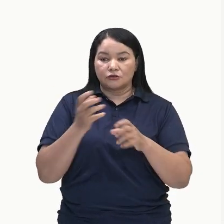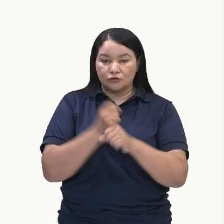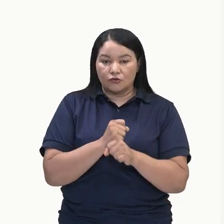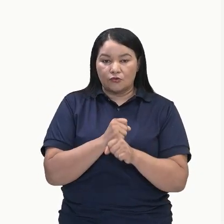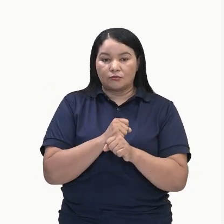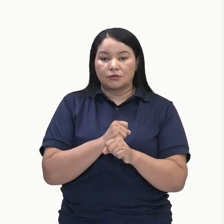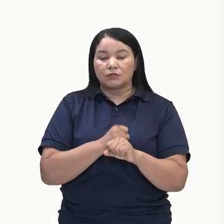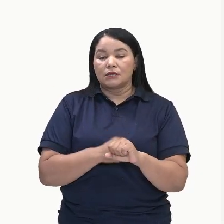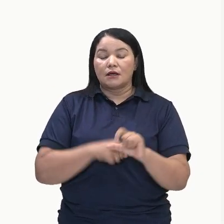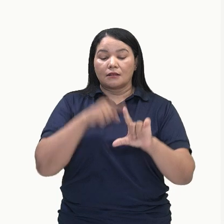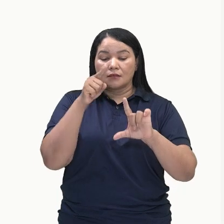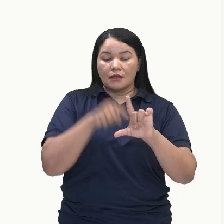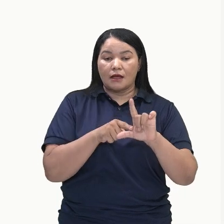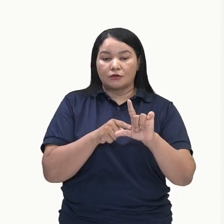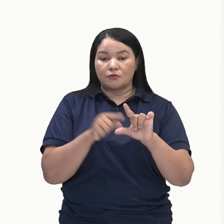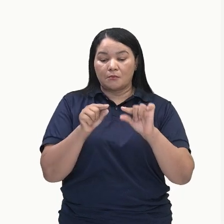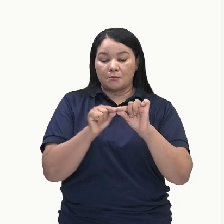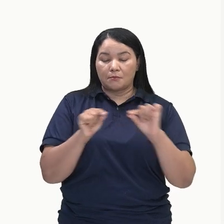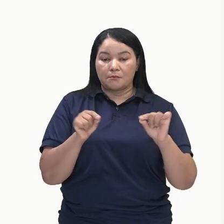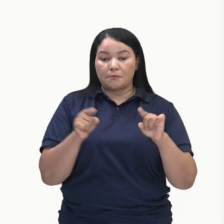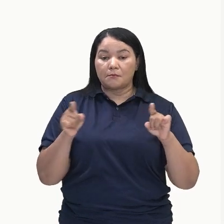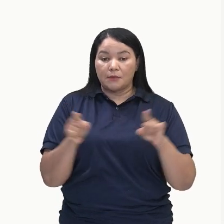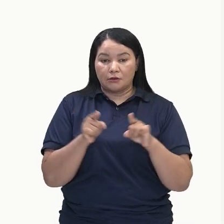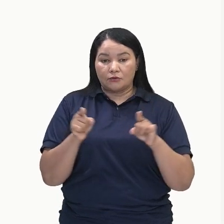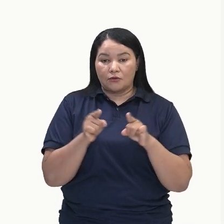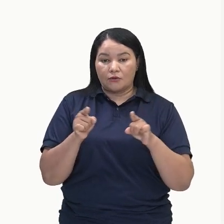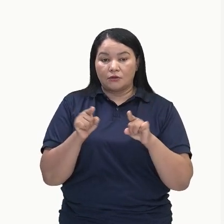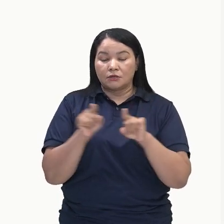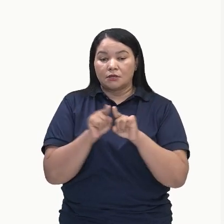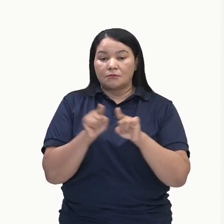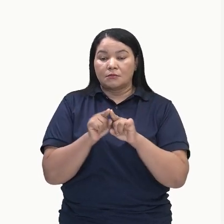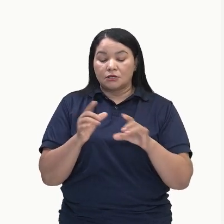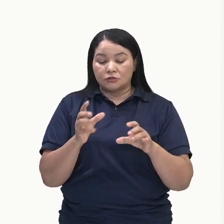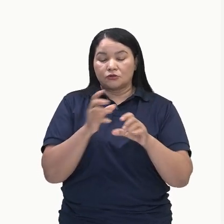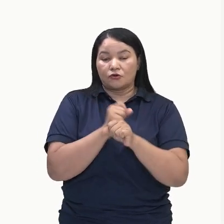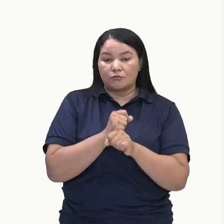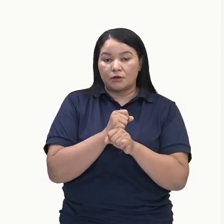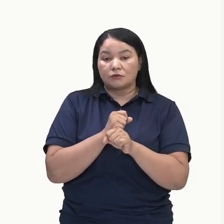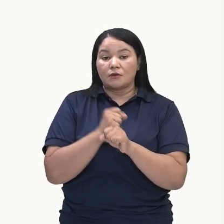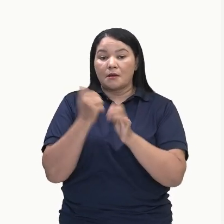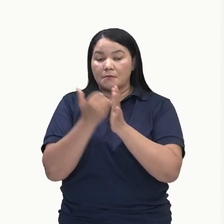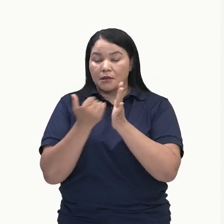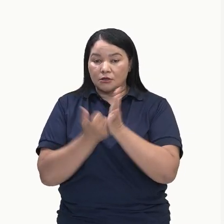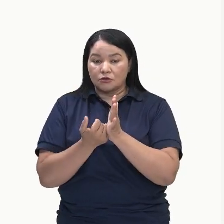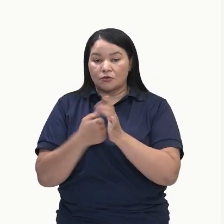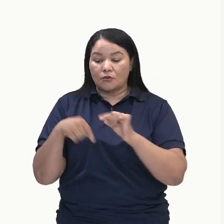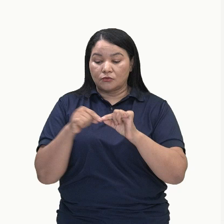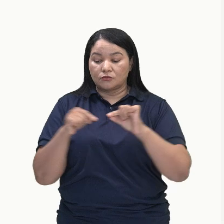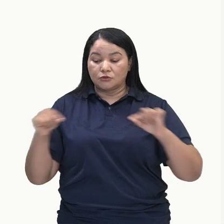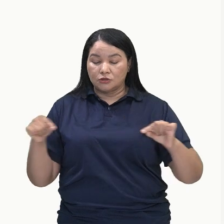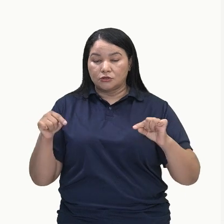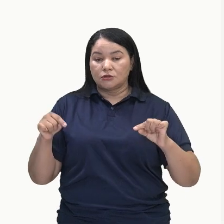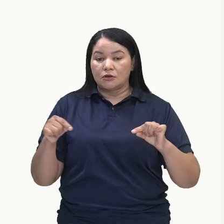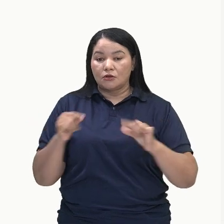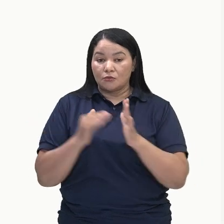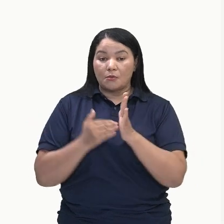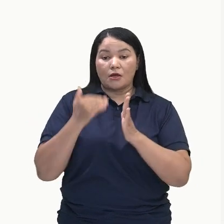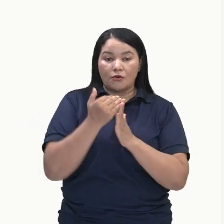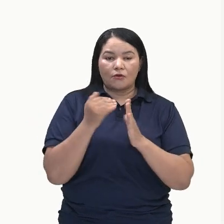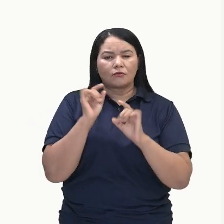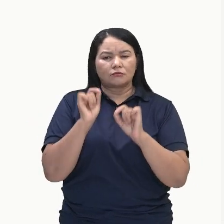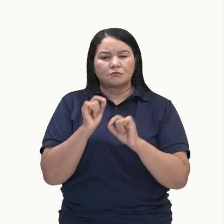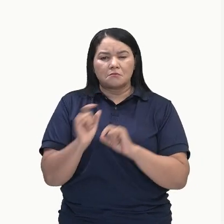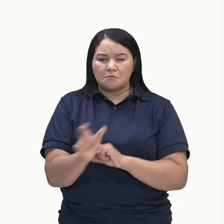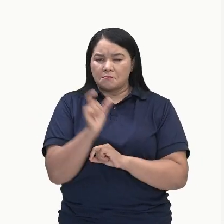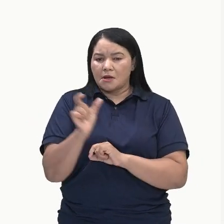triângulo deve ser maior que a medida do maior lado do triângulo. Então, perceba aqui que há uma